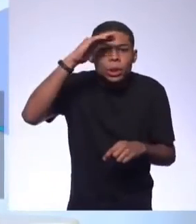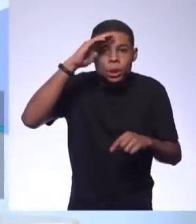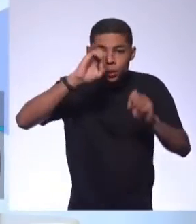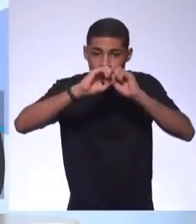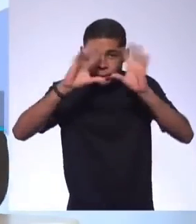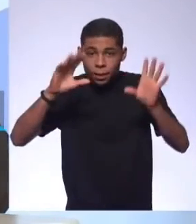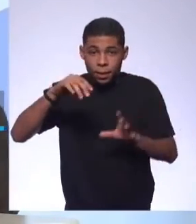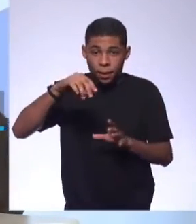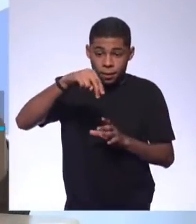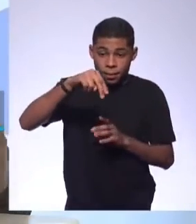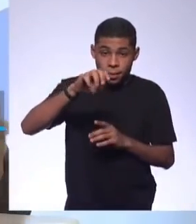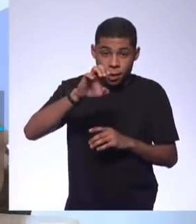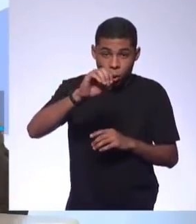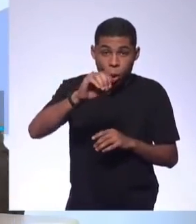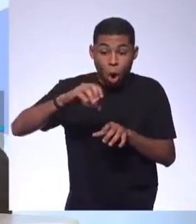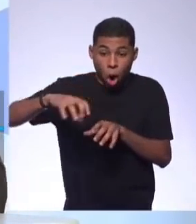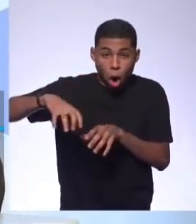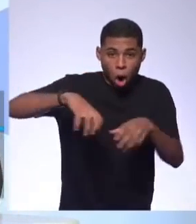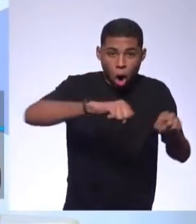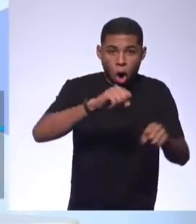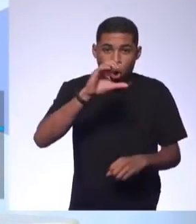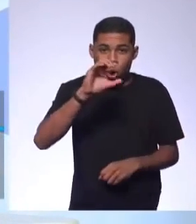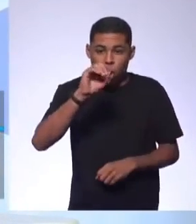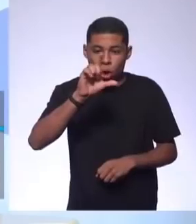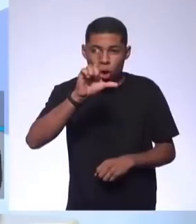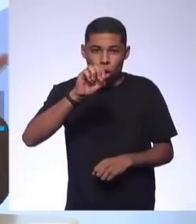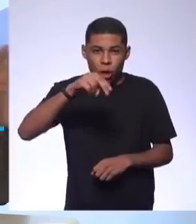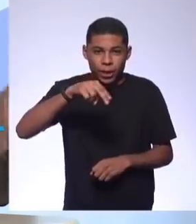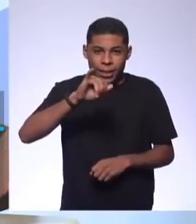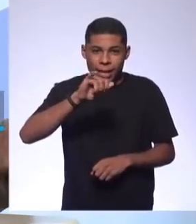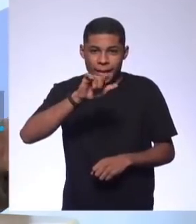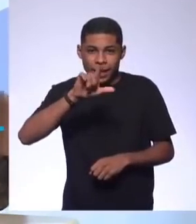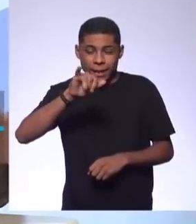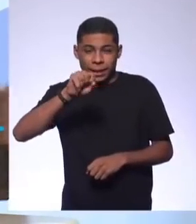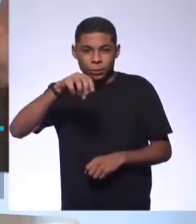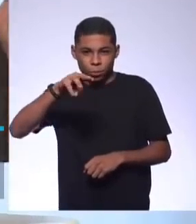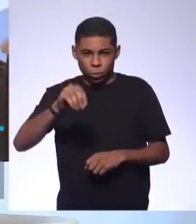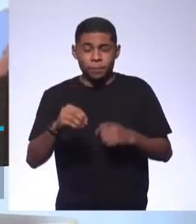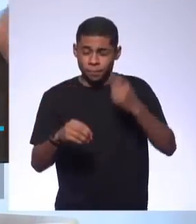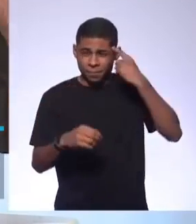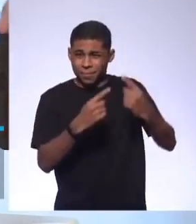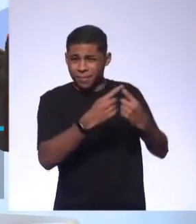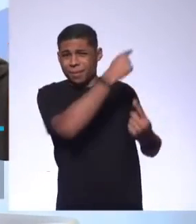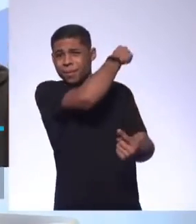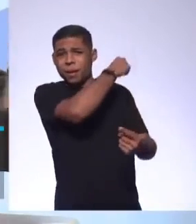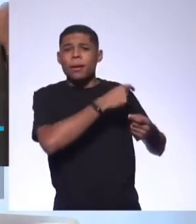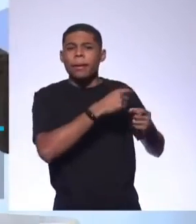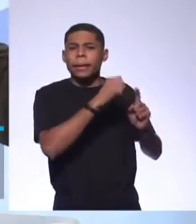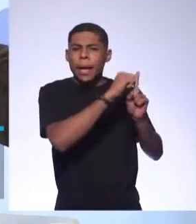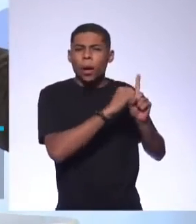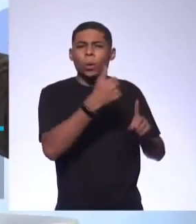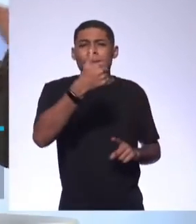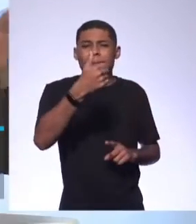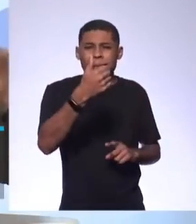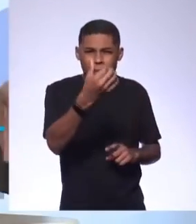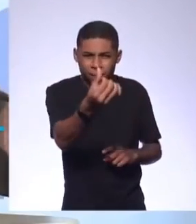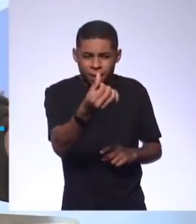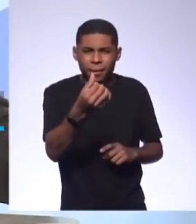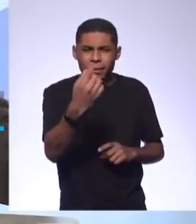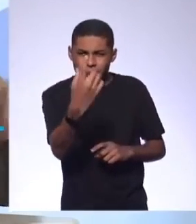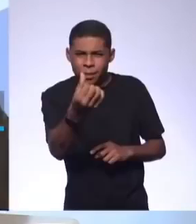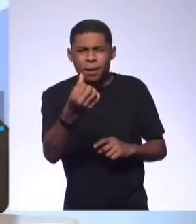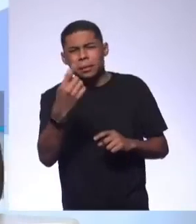do neocolonialismo, tá? Então, nós vamos ter a primeira colonização lá no século XVI, né? Século XV,